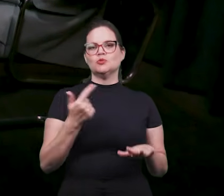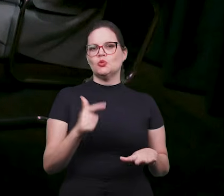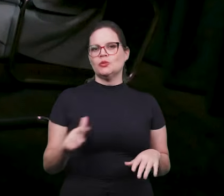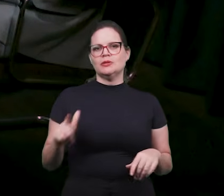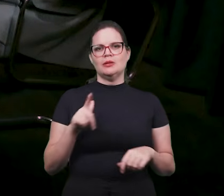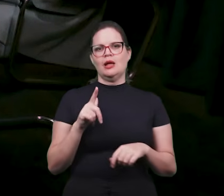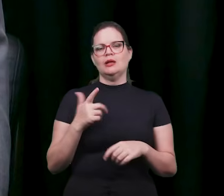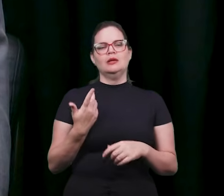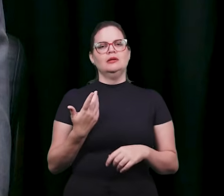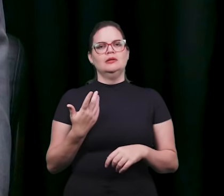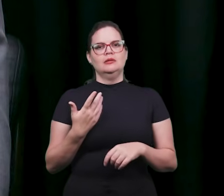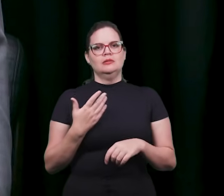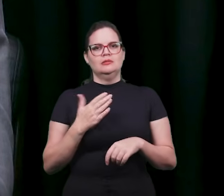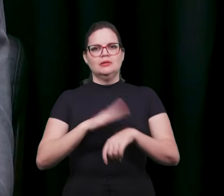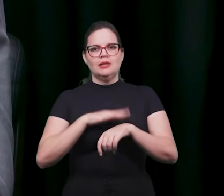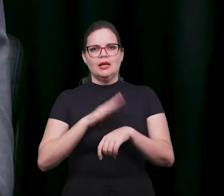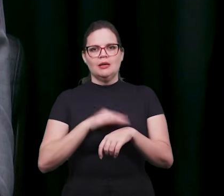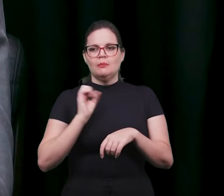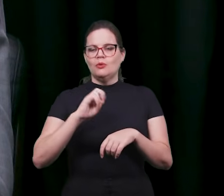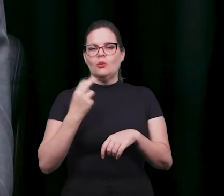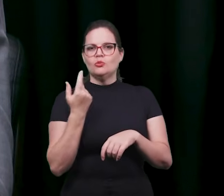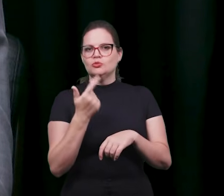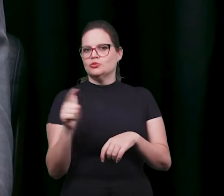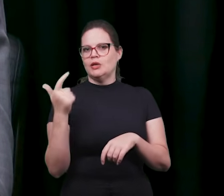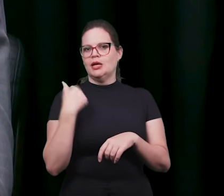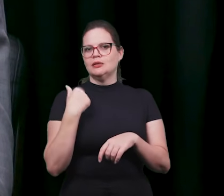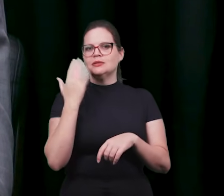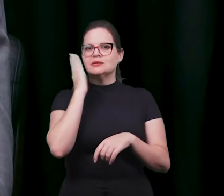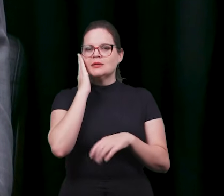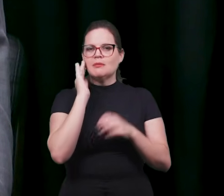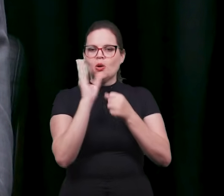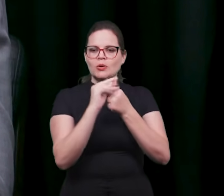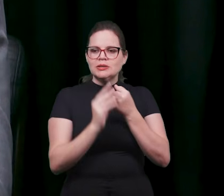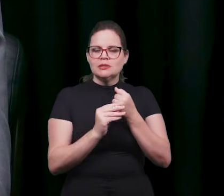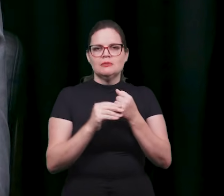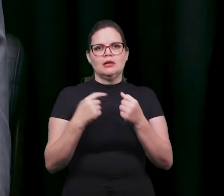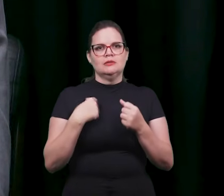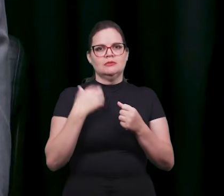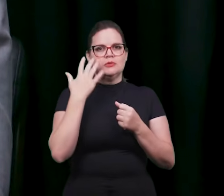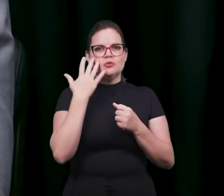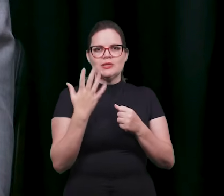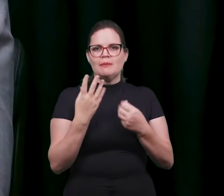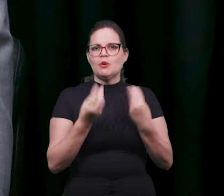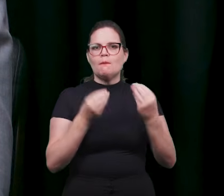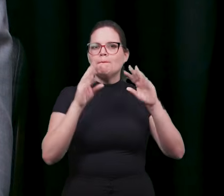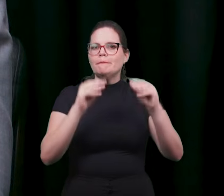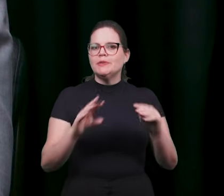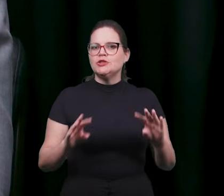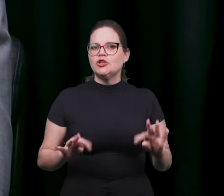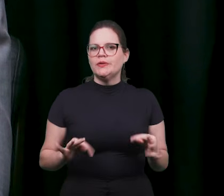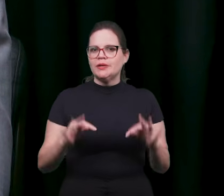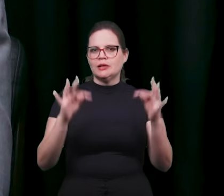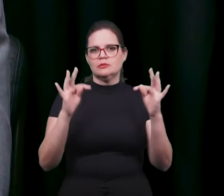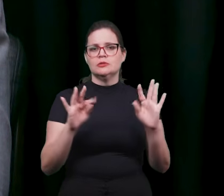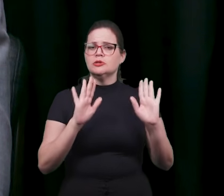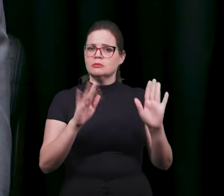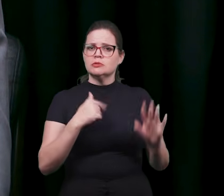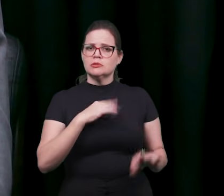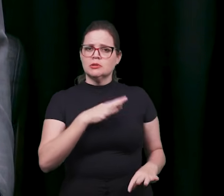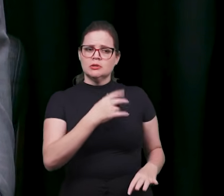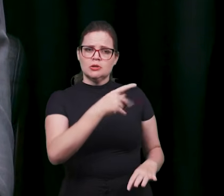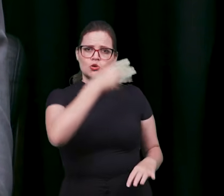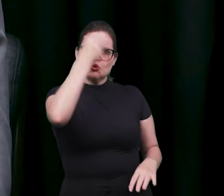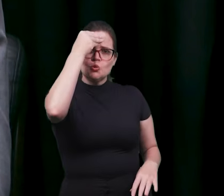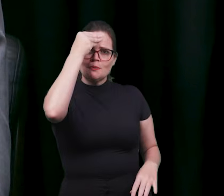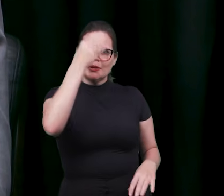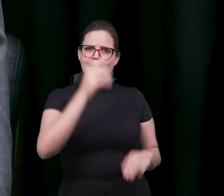conhecimento, a questão do MEI, se você não tem acesso à tecnologia ou não tem habilidade com tecnologia, eu tenho certeza que um sobrinho seu,